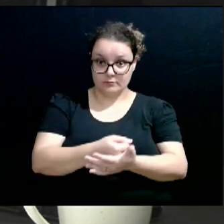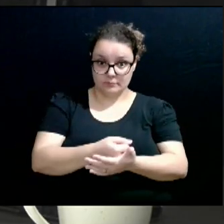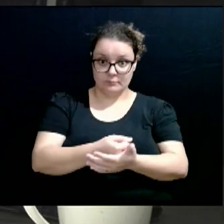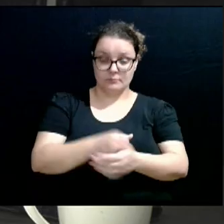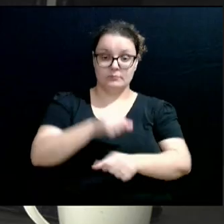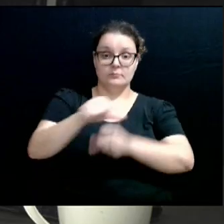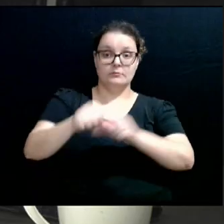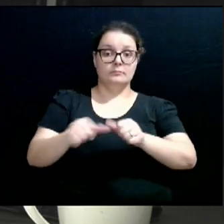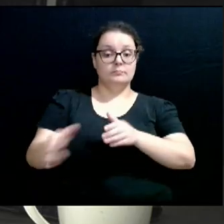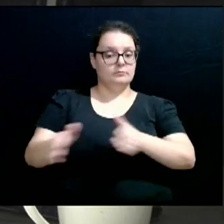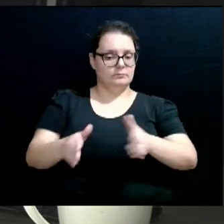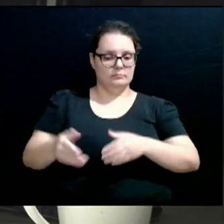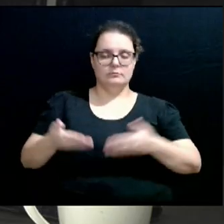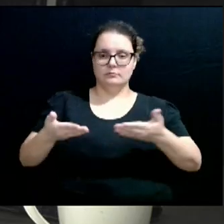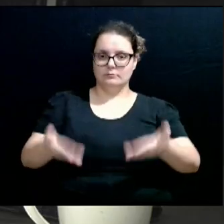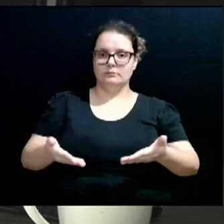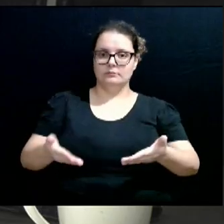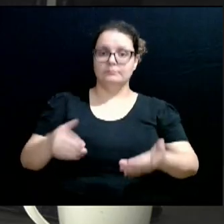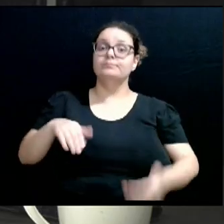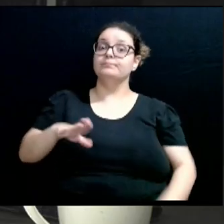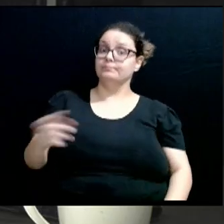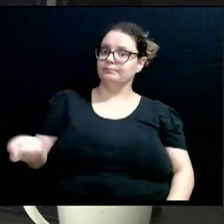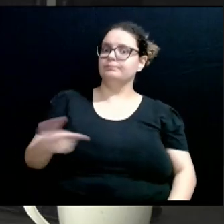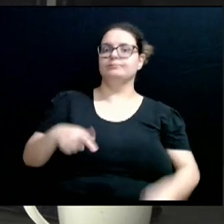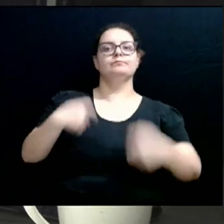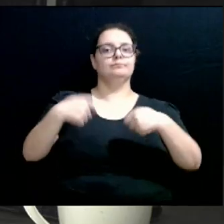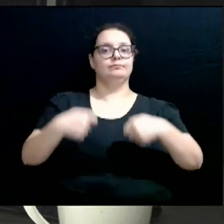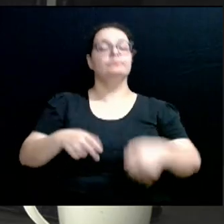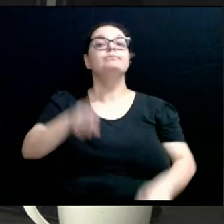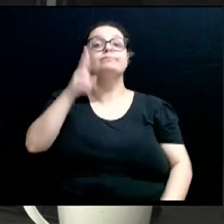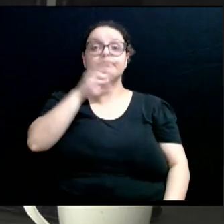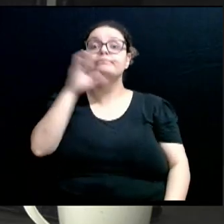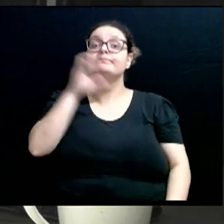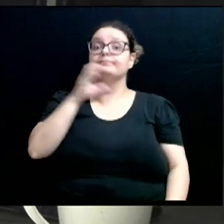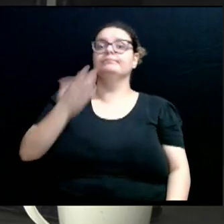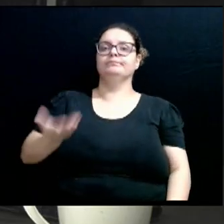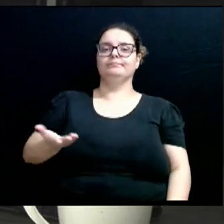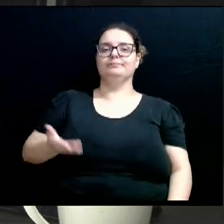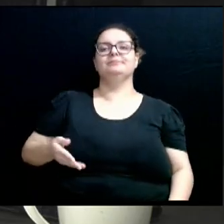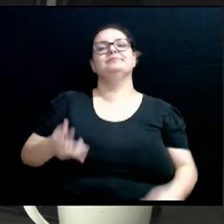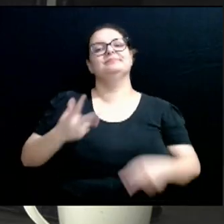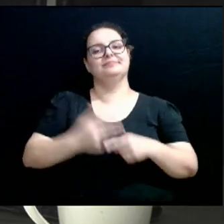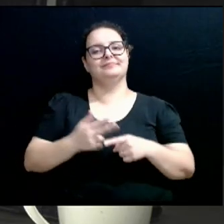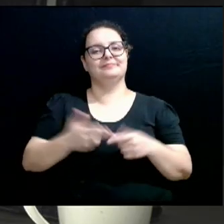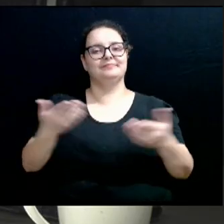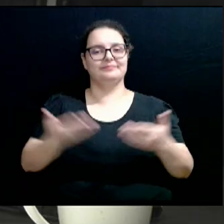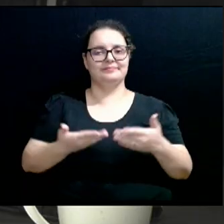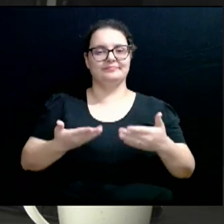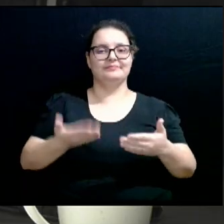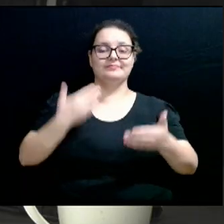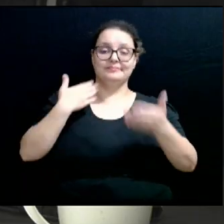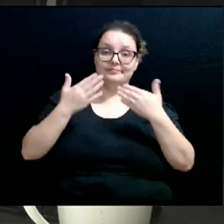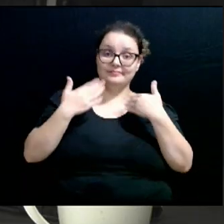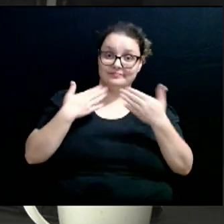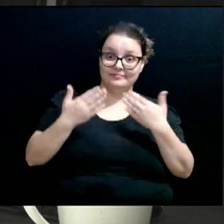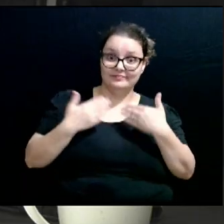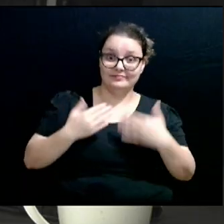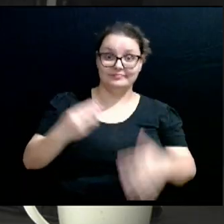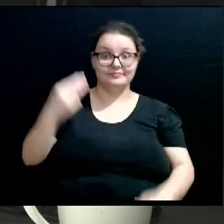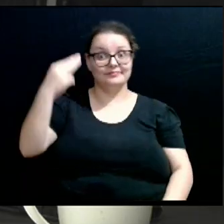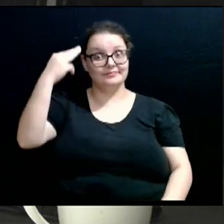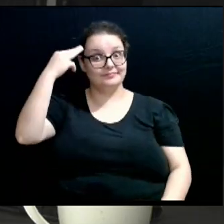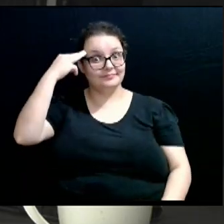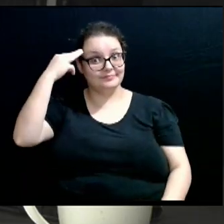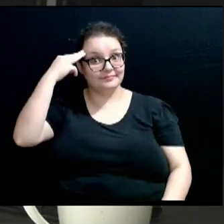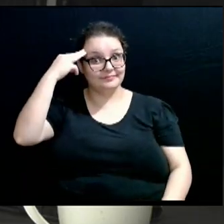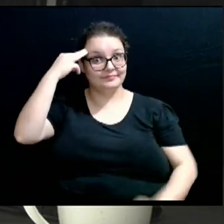é mais que necessário, é urgente. No episódio de hoje, vamos falar sobre memória, palavra e